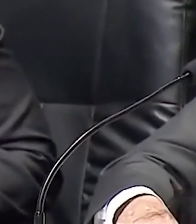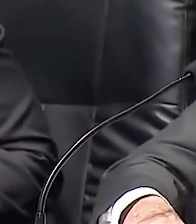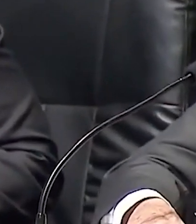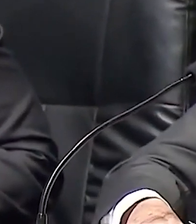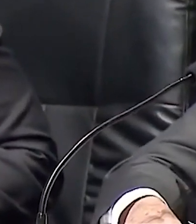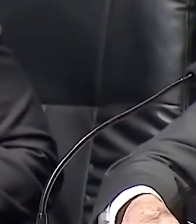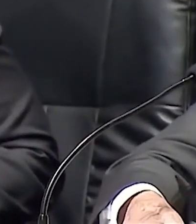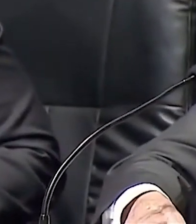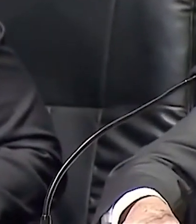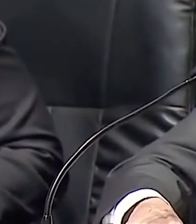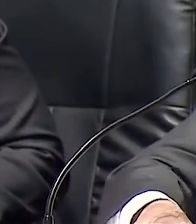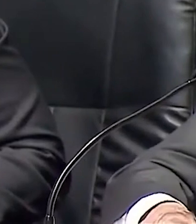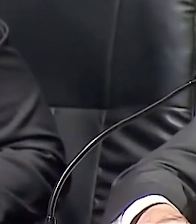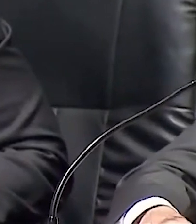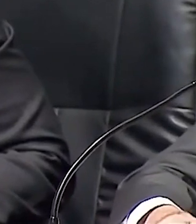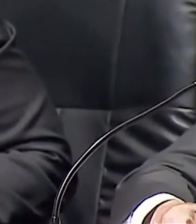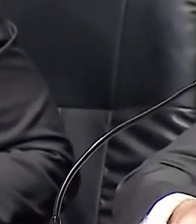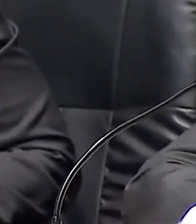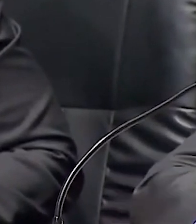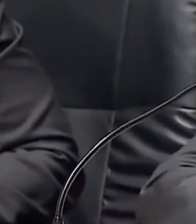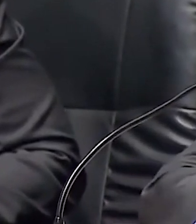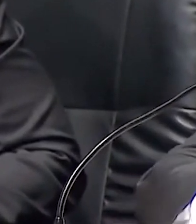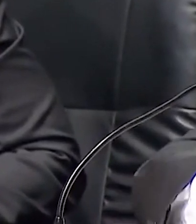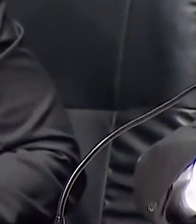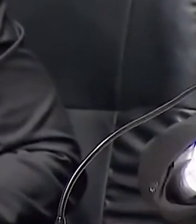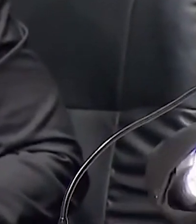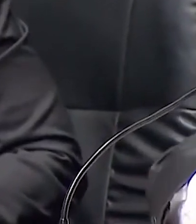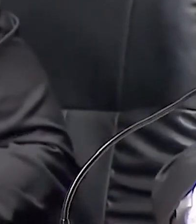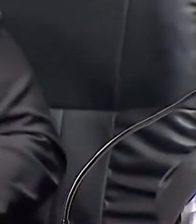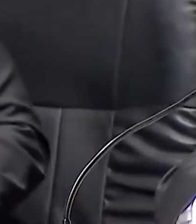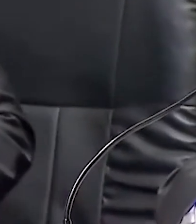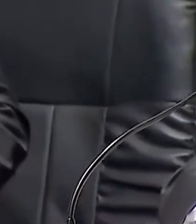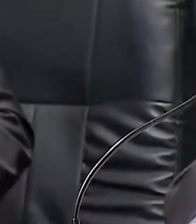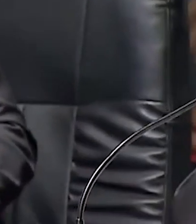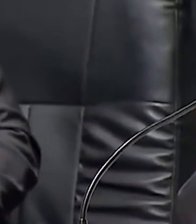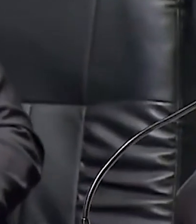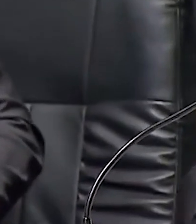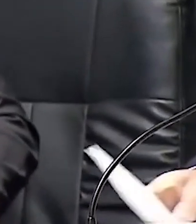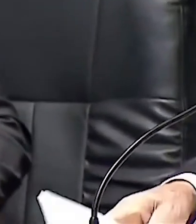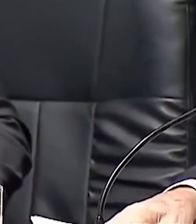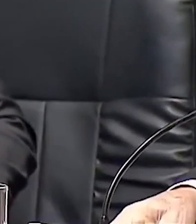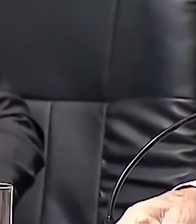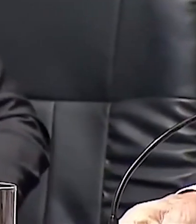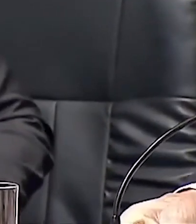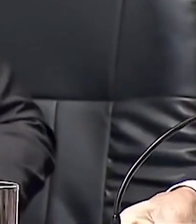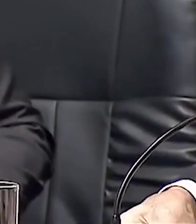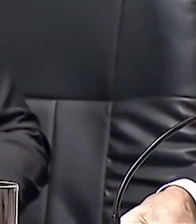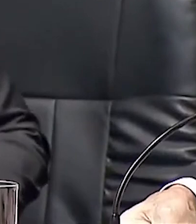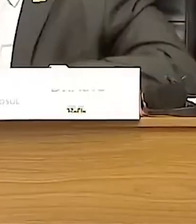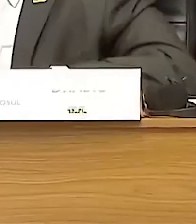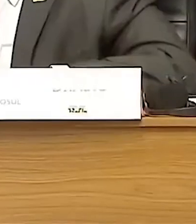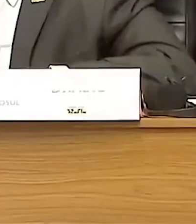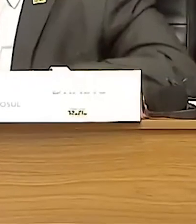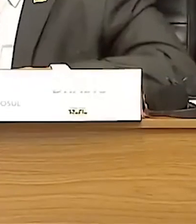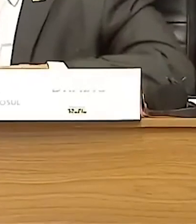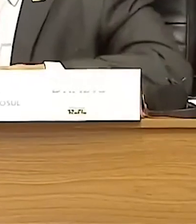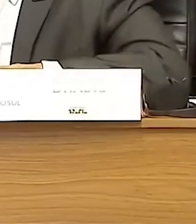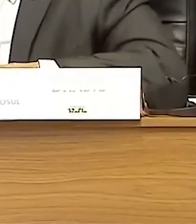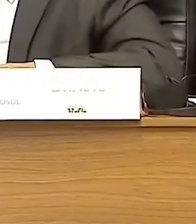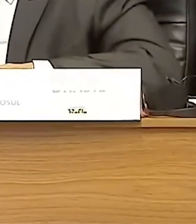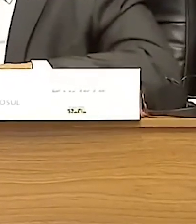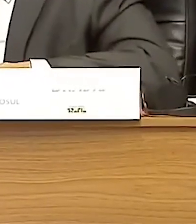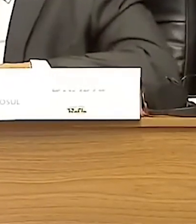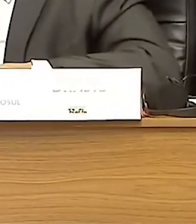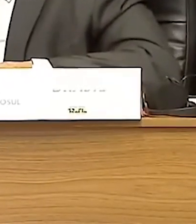año 2023, lo único que se me ocurre es preguntarte cuánto ha cambiado el Mercosur